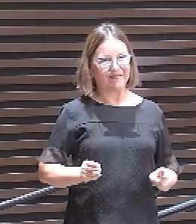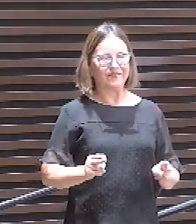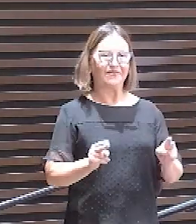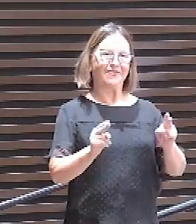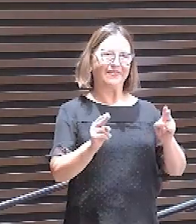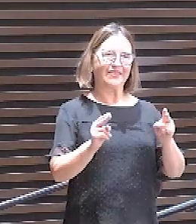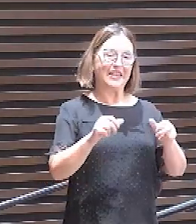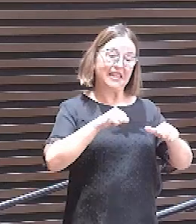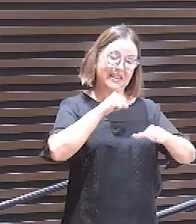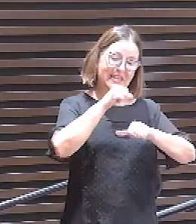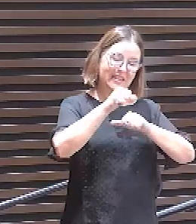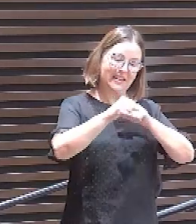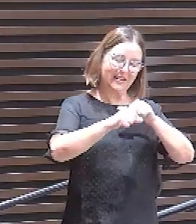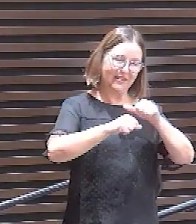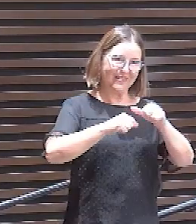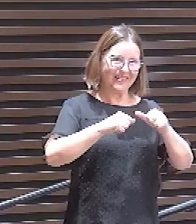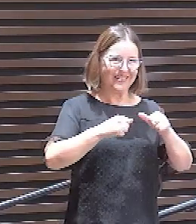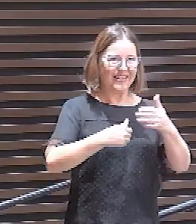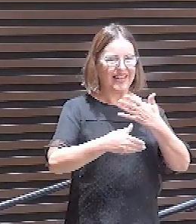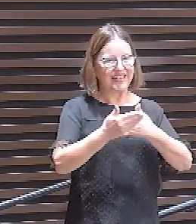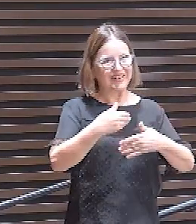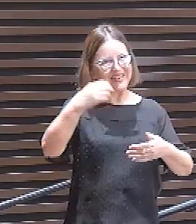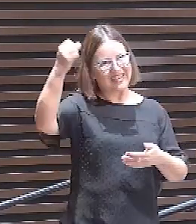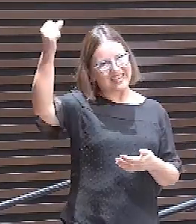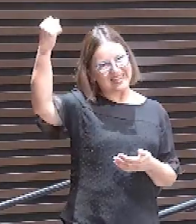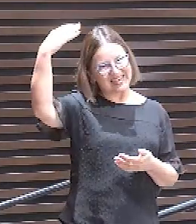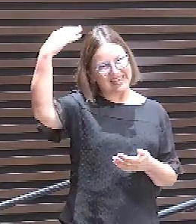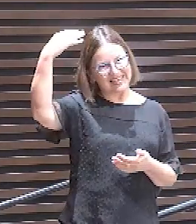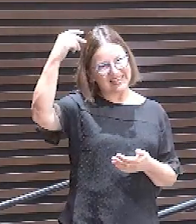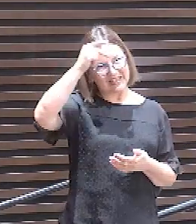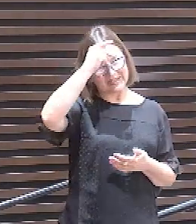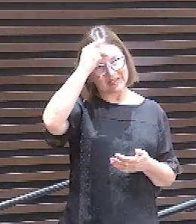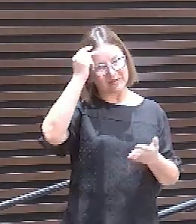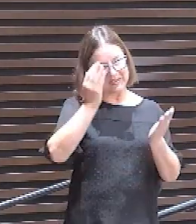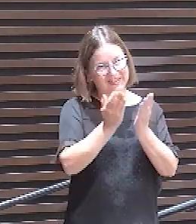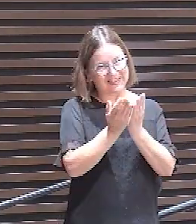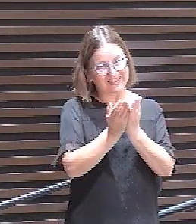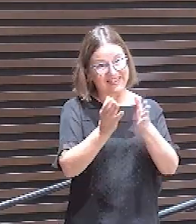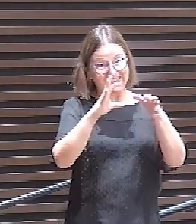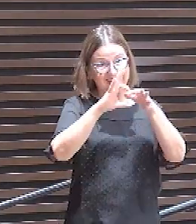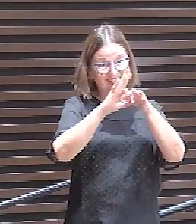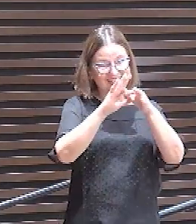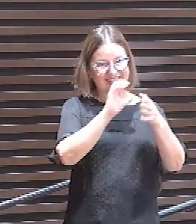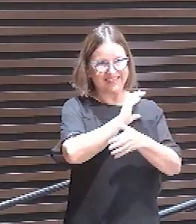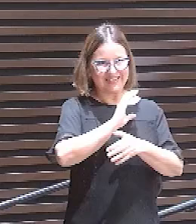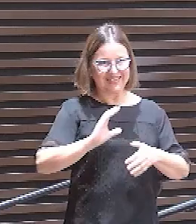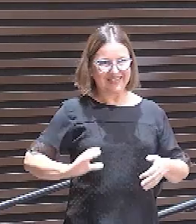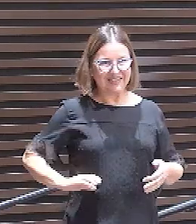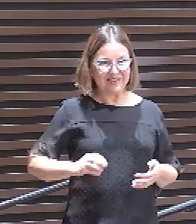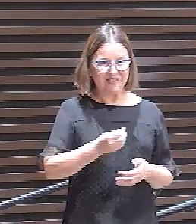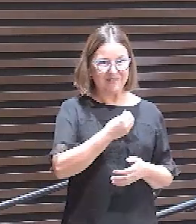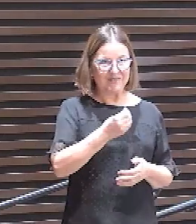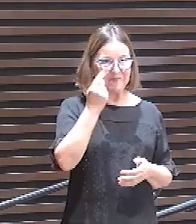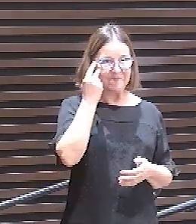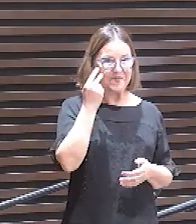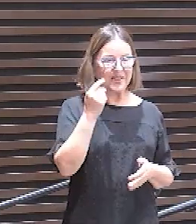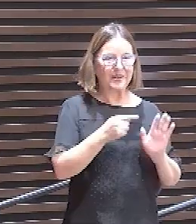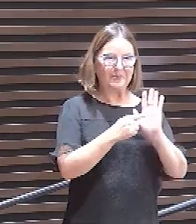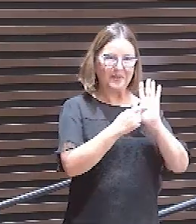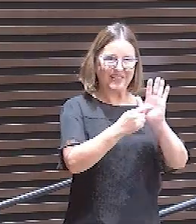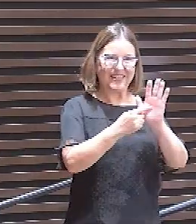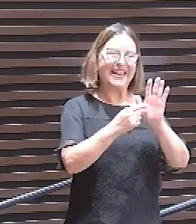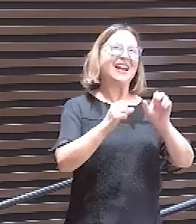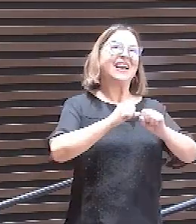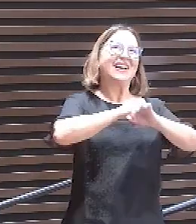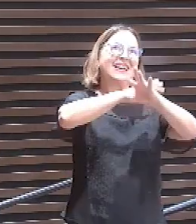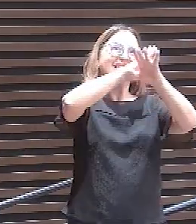de transformação pela graça, em que o crente unido a Cristo vive para refletir a